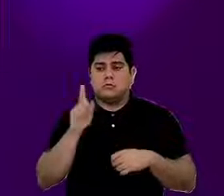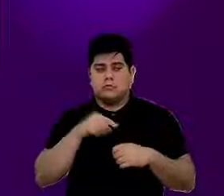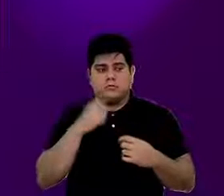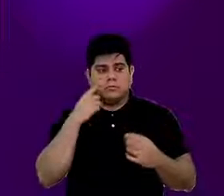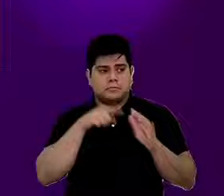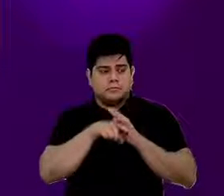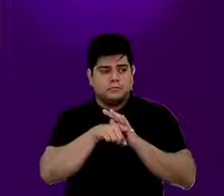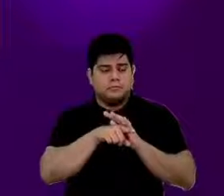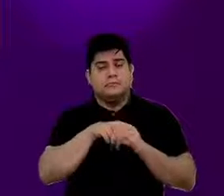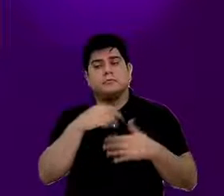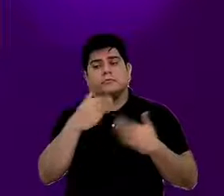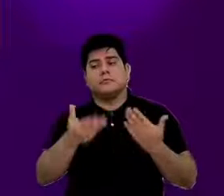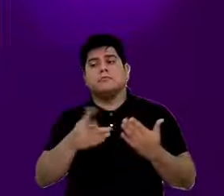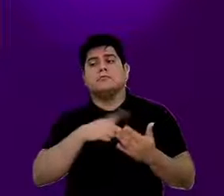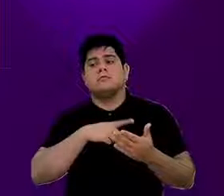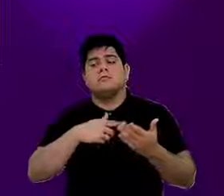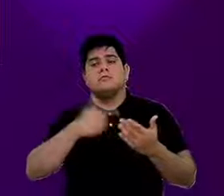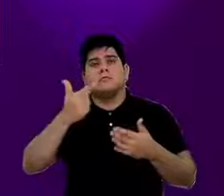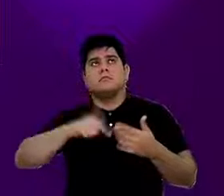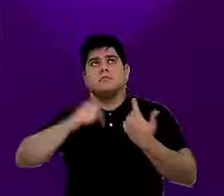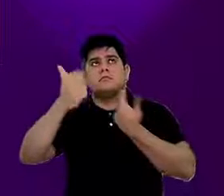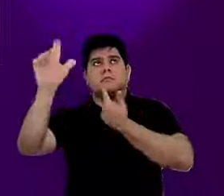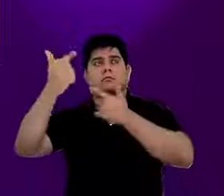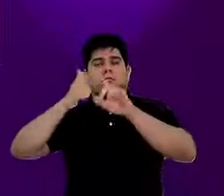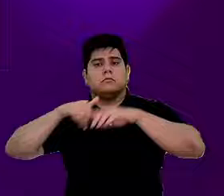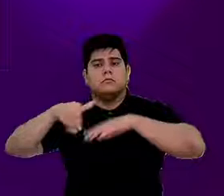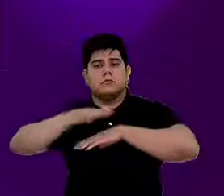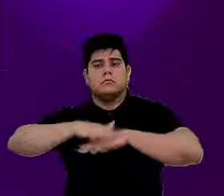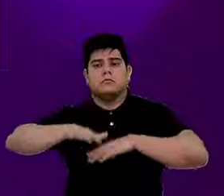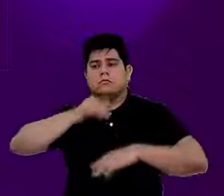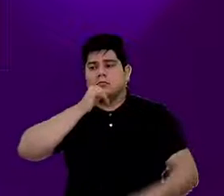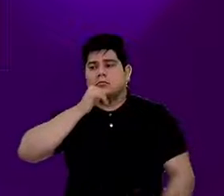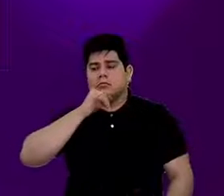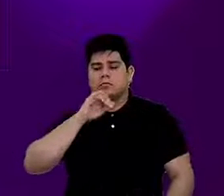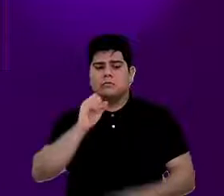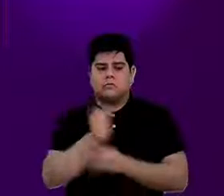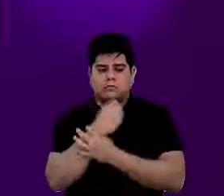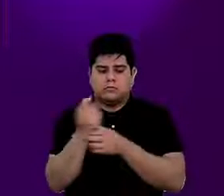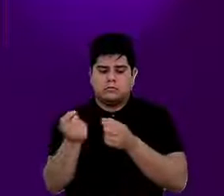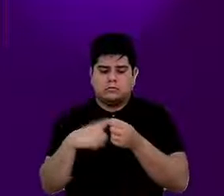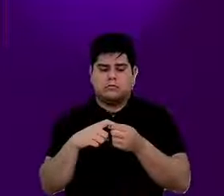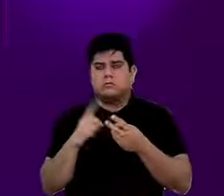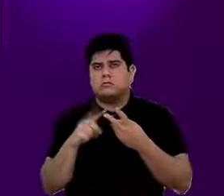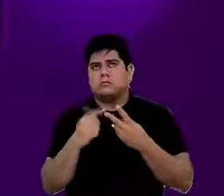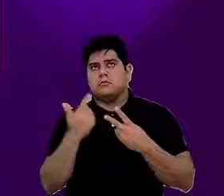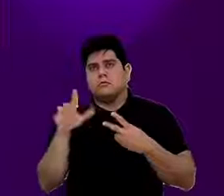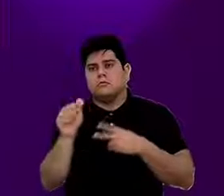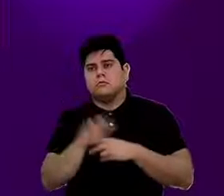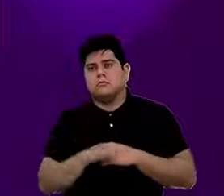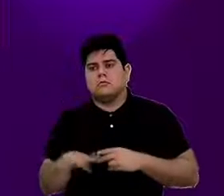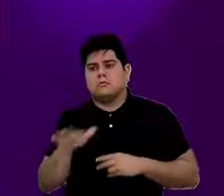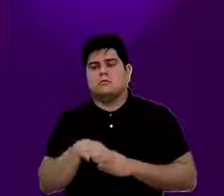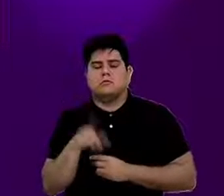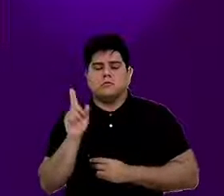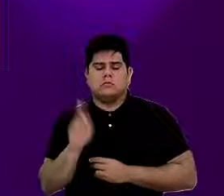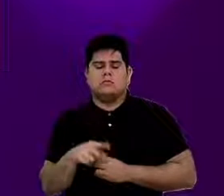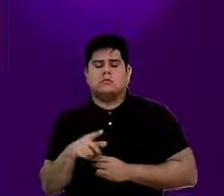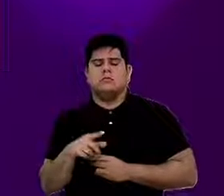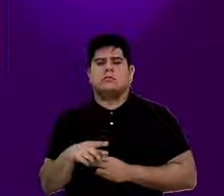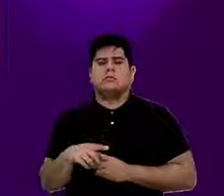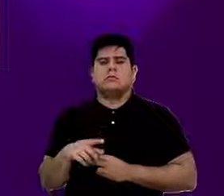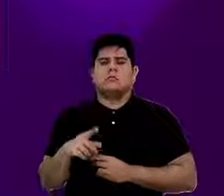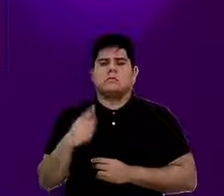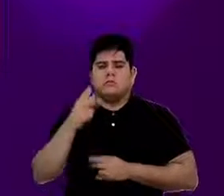consultado. Quando isso envolve ainda outras especialidades, como reabilitação, como outras áreas, consulta